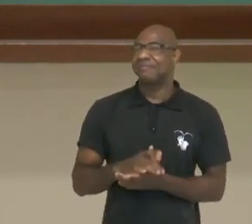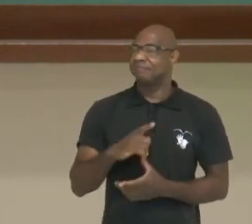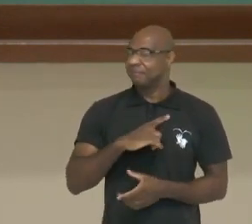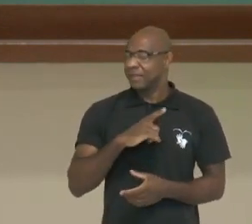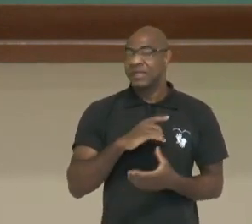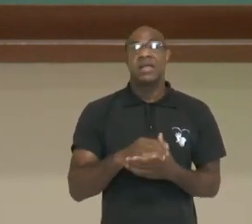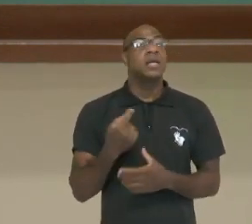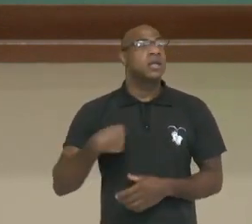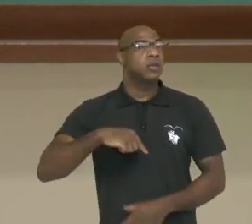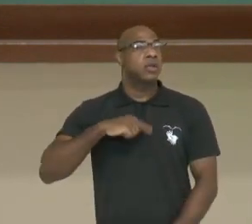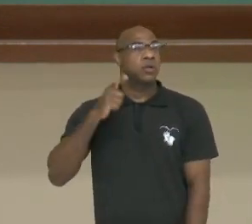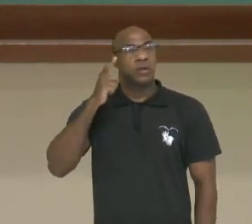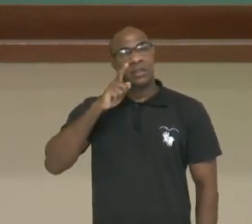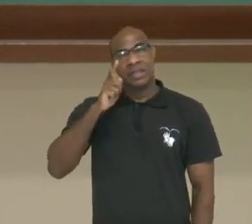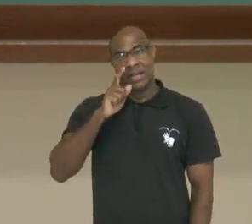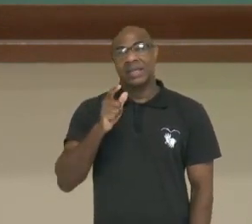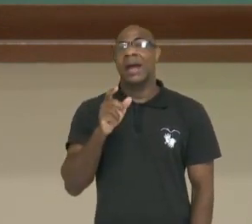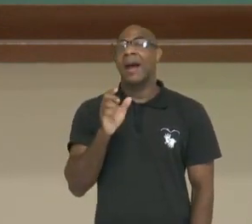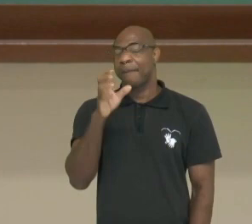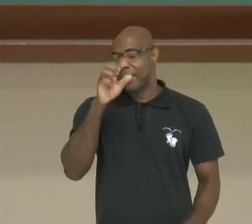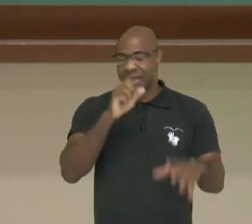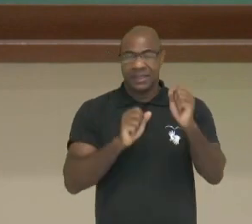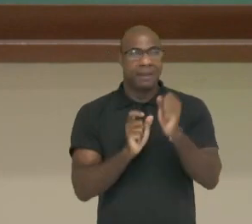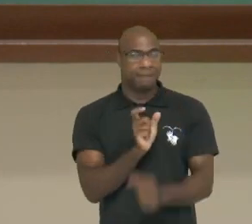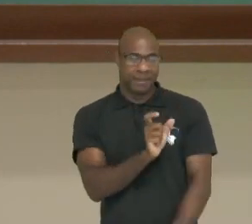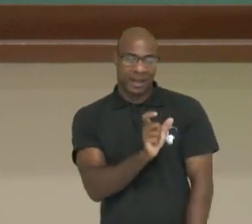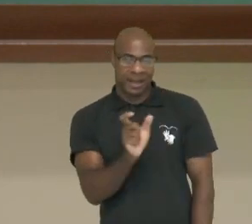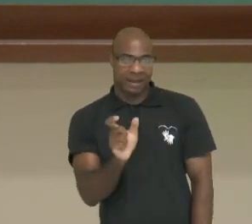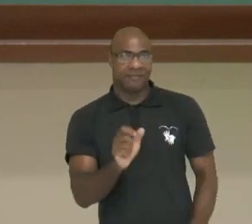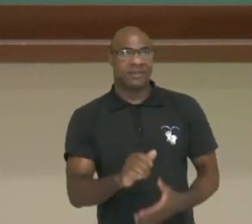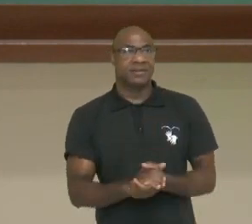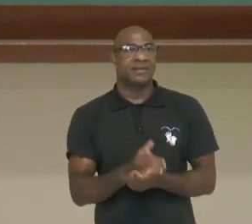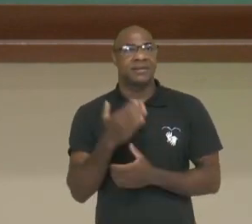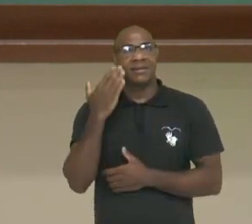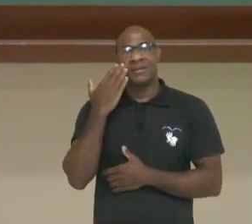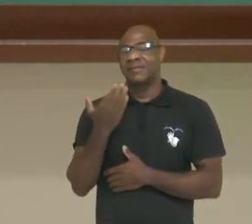gente consegue aprender algumas palavras. Outra palavra é o hajime.